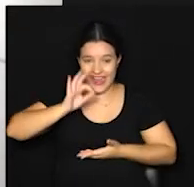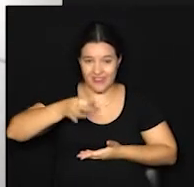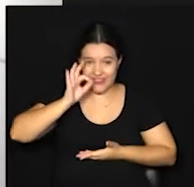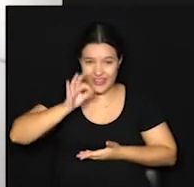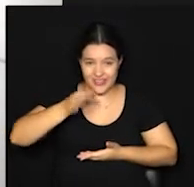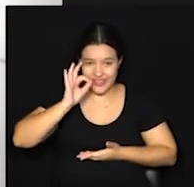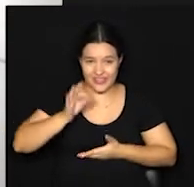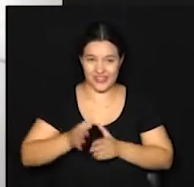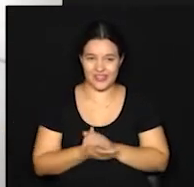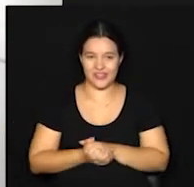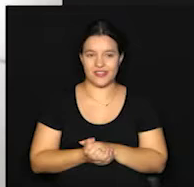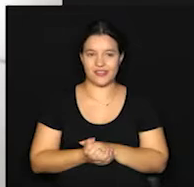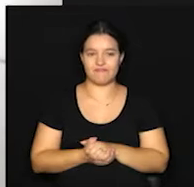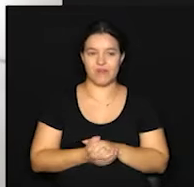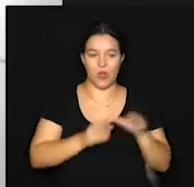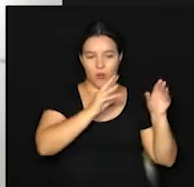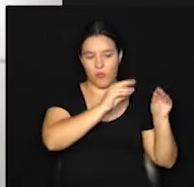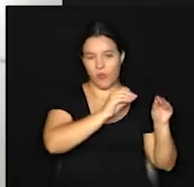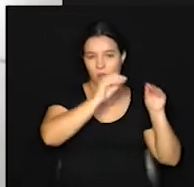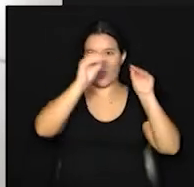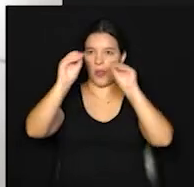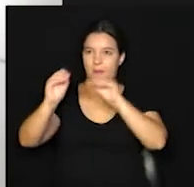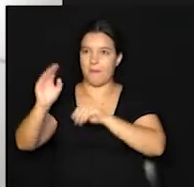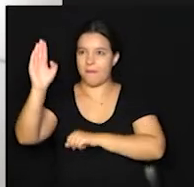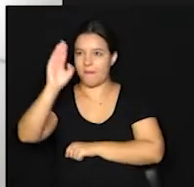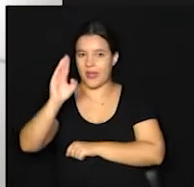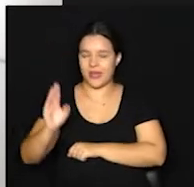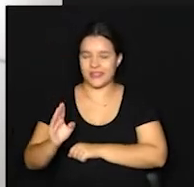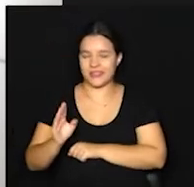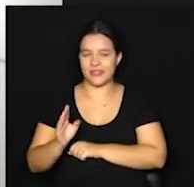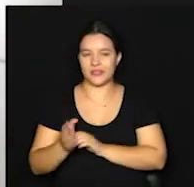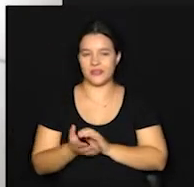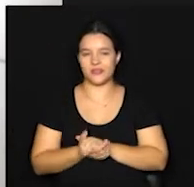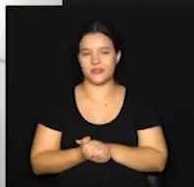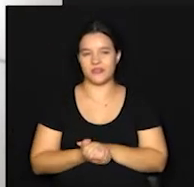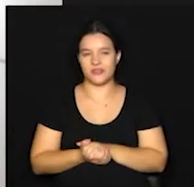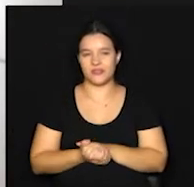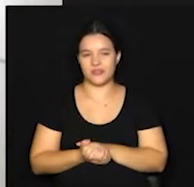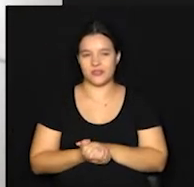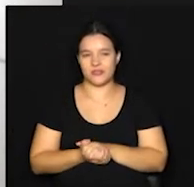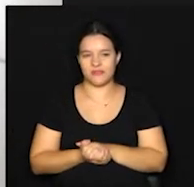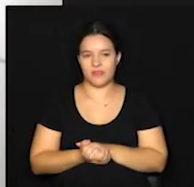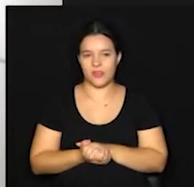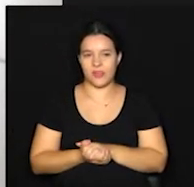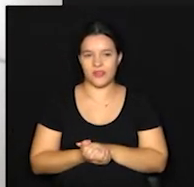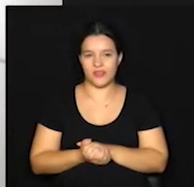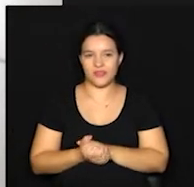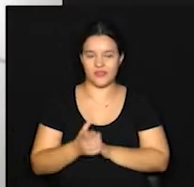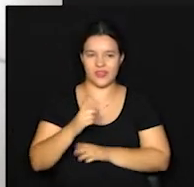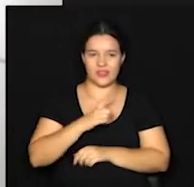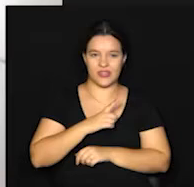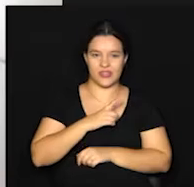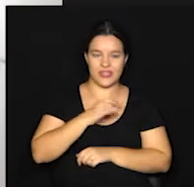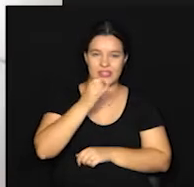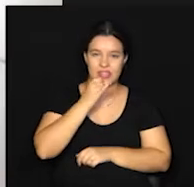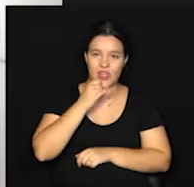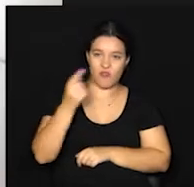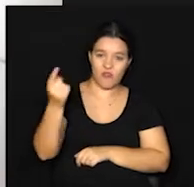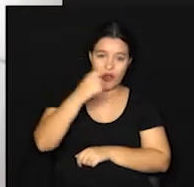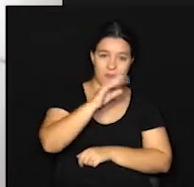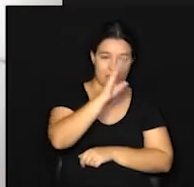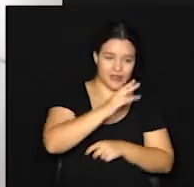debilitada, eu tinha recém-chegado do Brasil, tinha vindo para o Brasil, e 3 dias depois de eu estar no Brasil, a minha avó